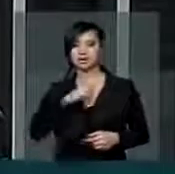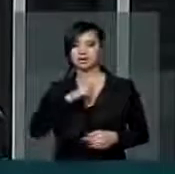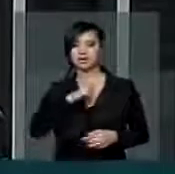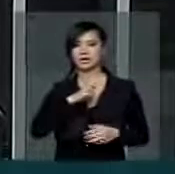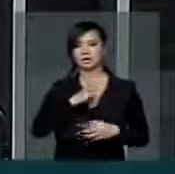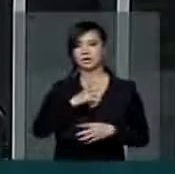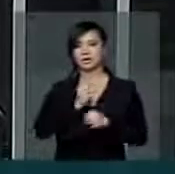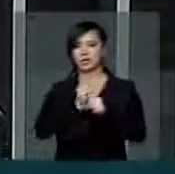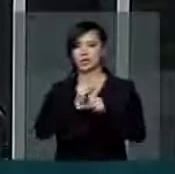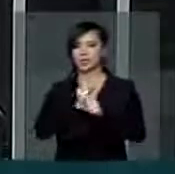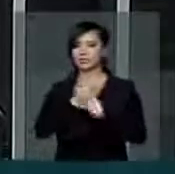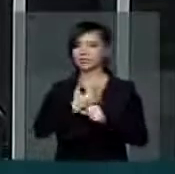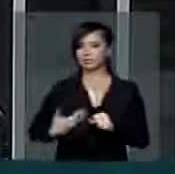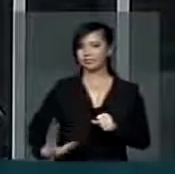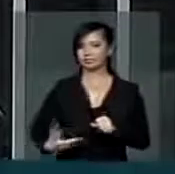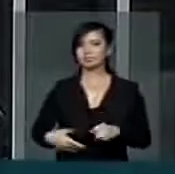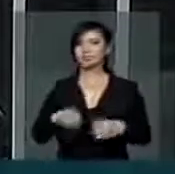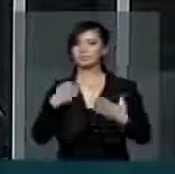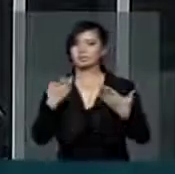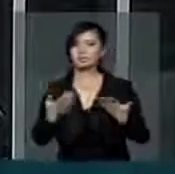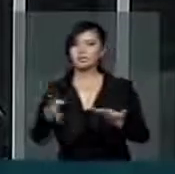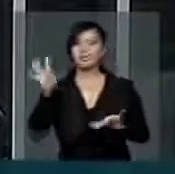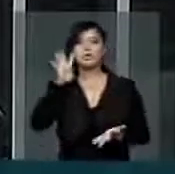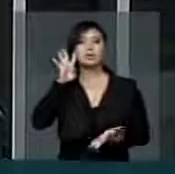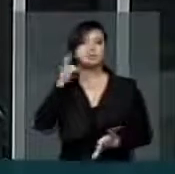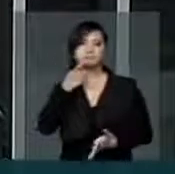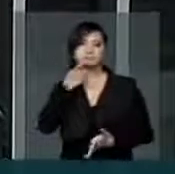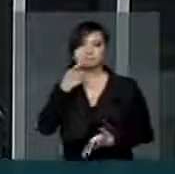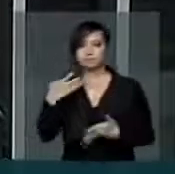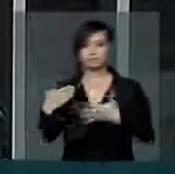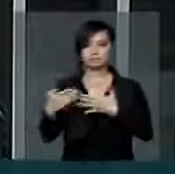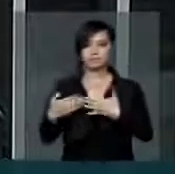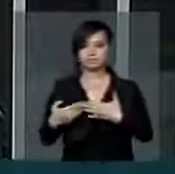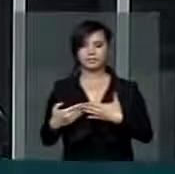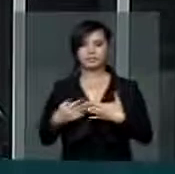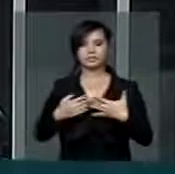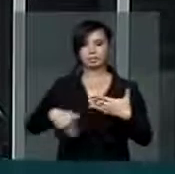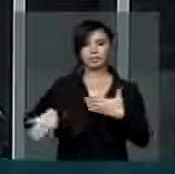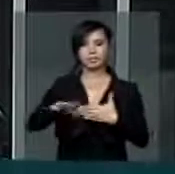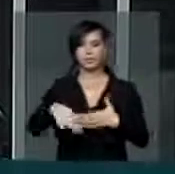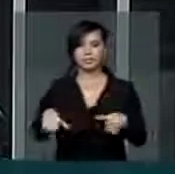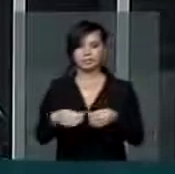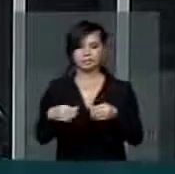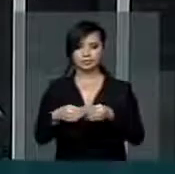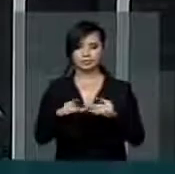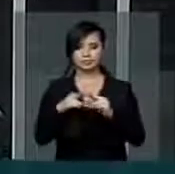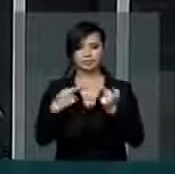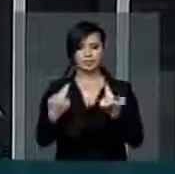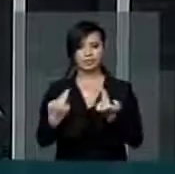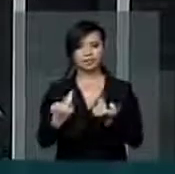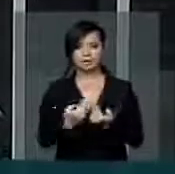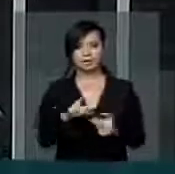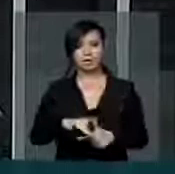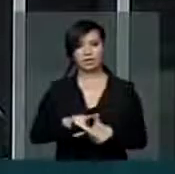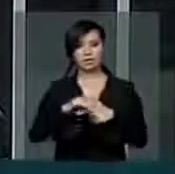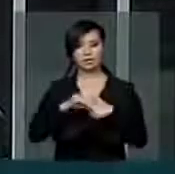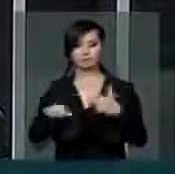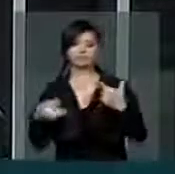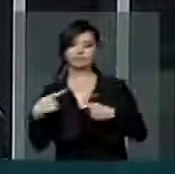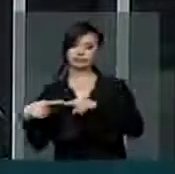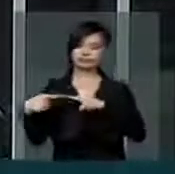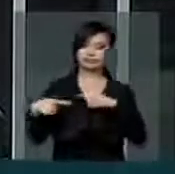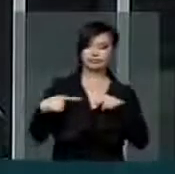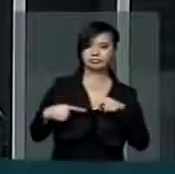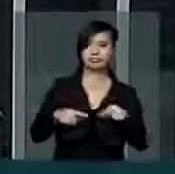última quarta-feira, os líderes partidários chegaram a um acordo em engavetar os vetos antigos. Aí é que